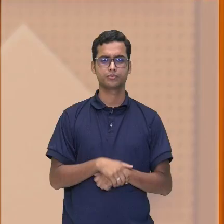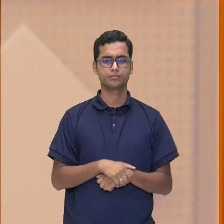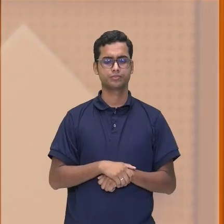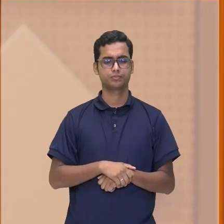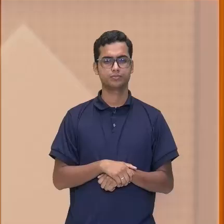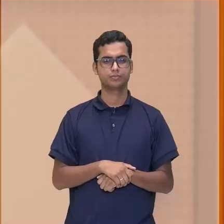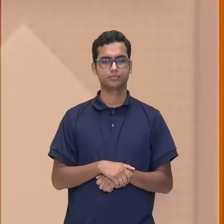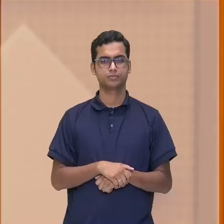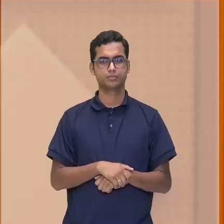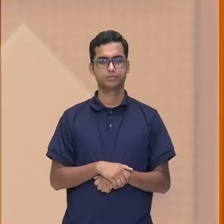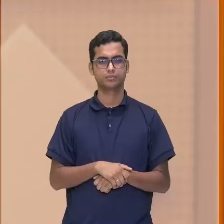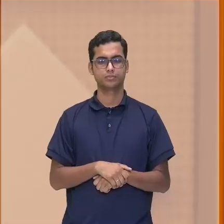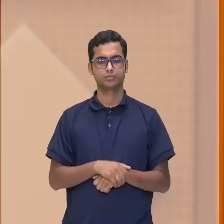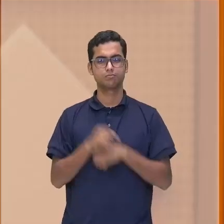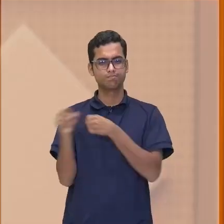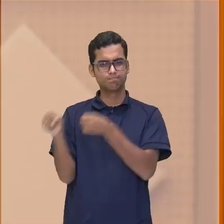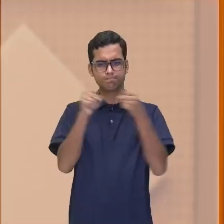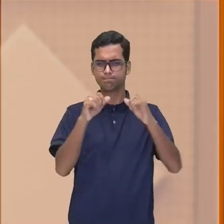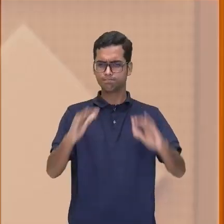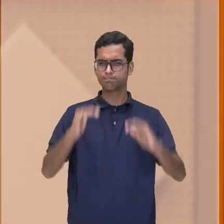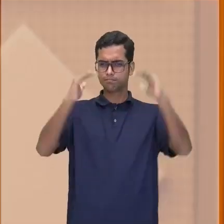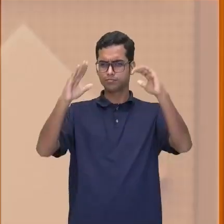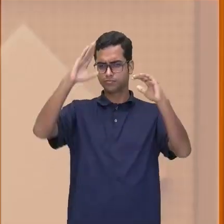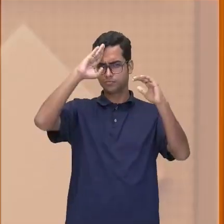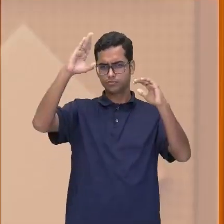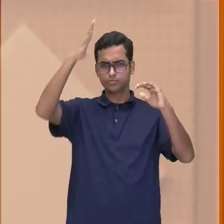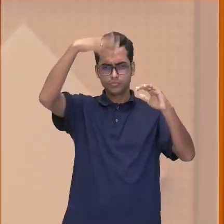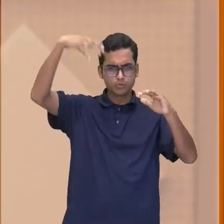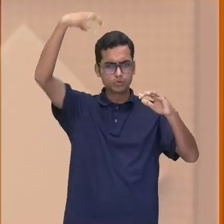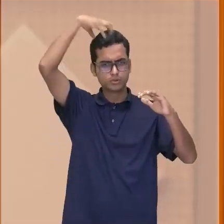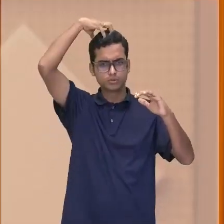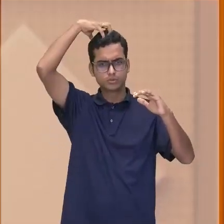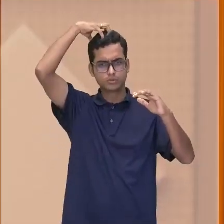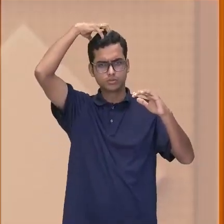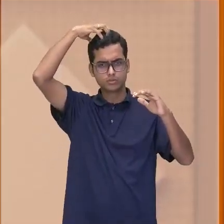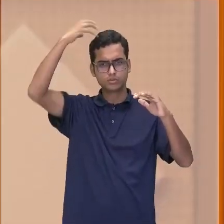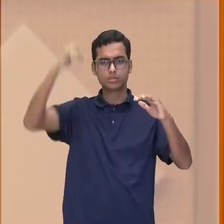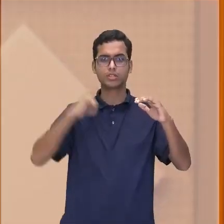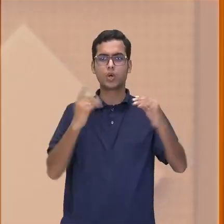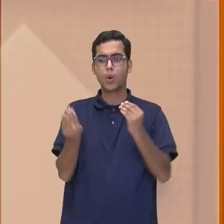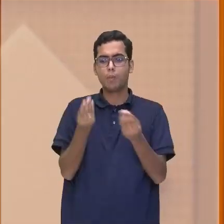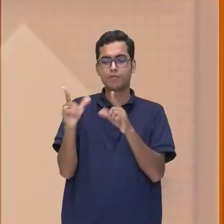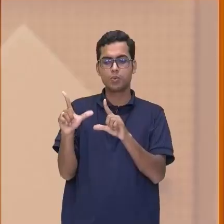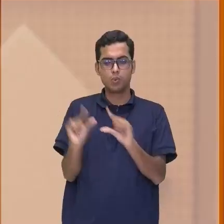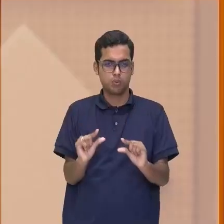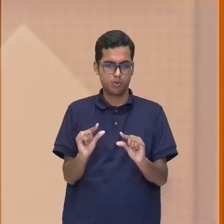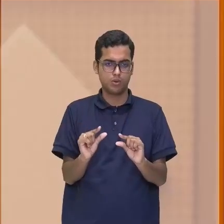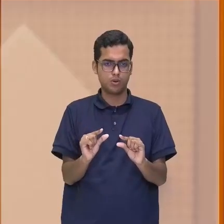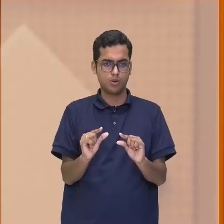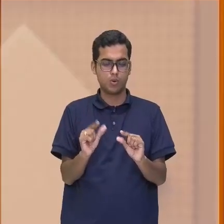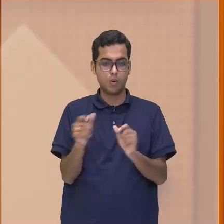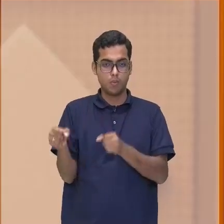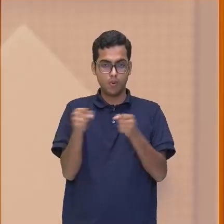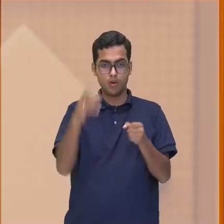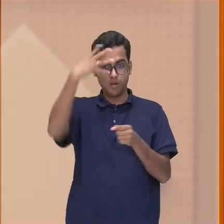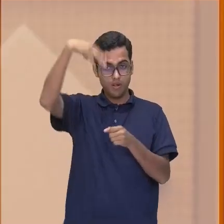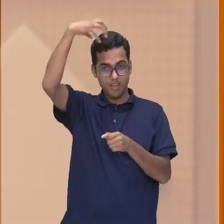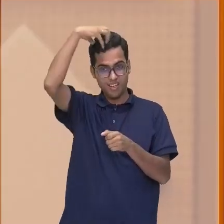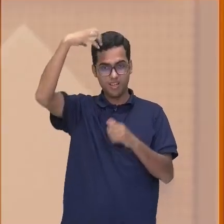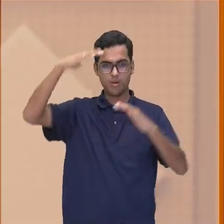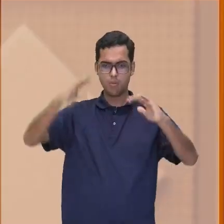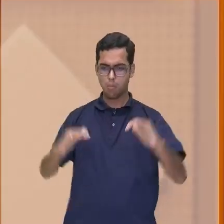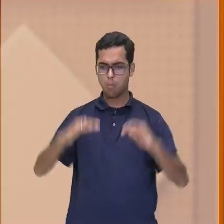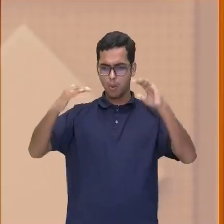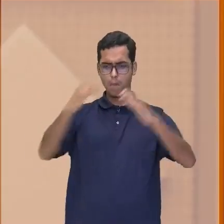poder, o poder soberano, o poder do rei, ele vai diminuir, ou seja, ele não vai ter um poder absoluto. E de